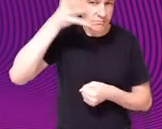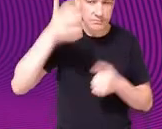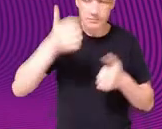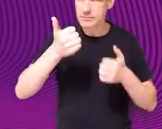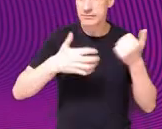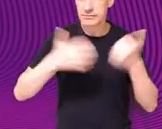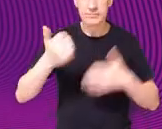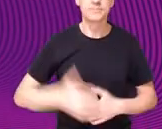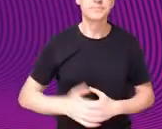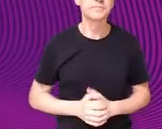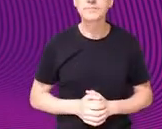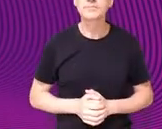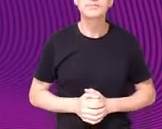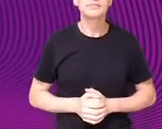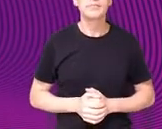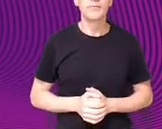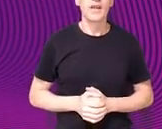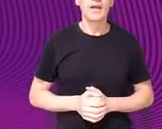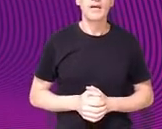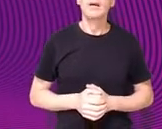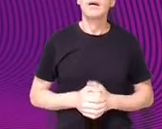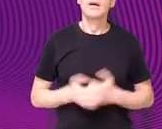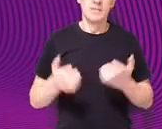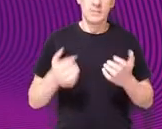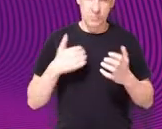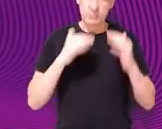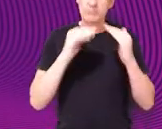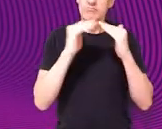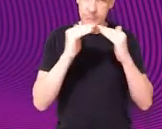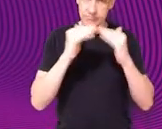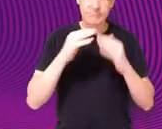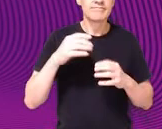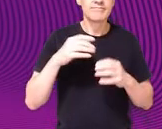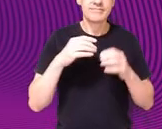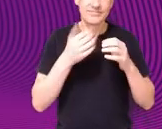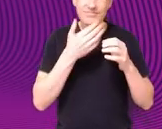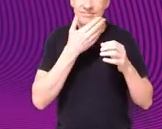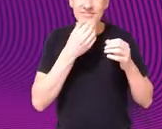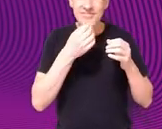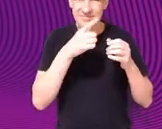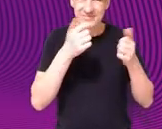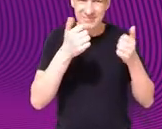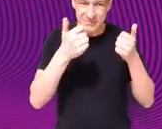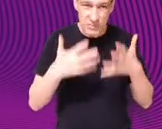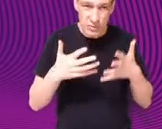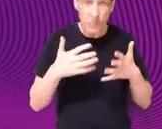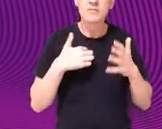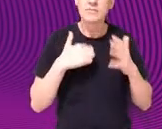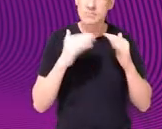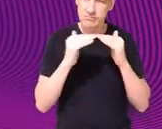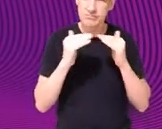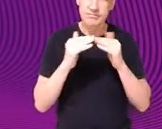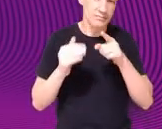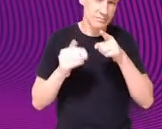Monteiro, concordo, enfim, com tudo que o Pedro colocou. O que está me parecendo, sendo bem objetivo? Existe